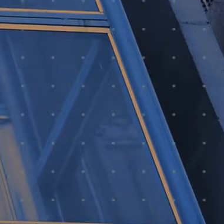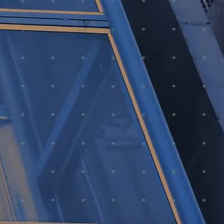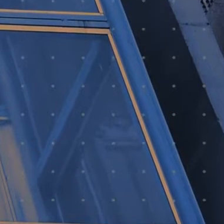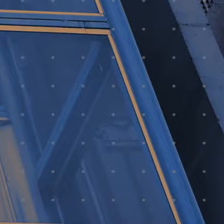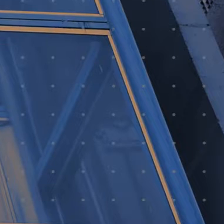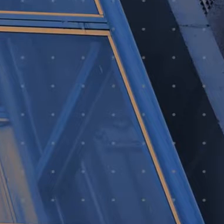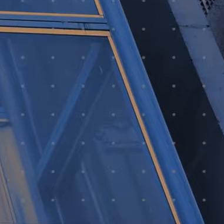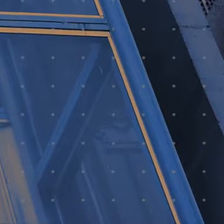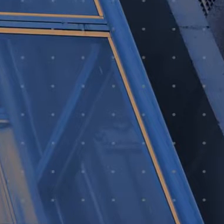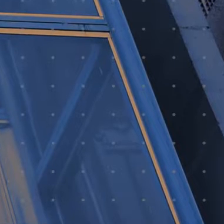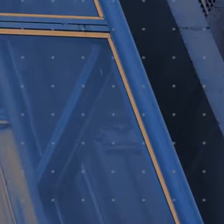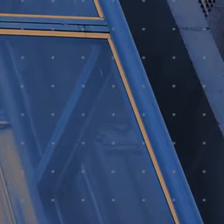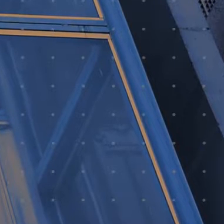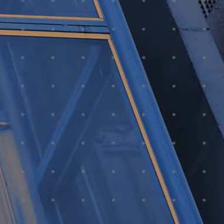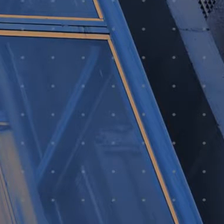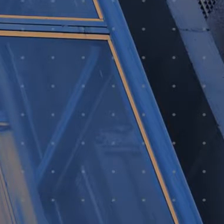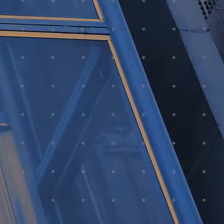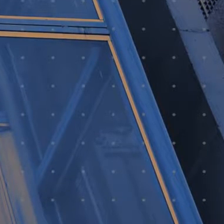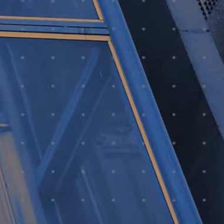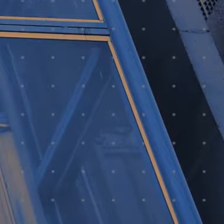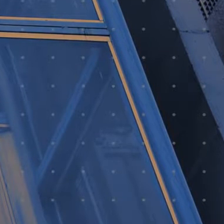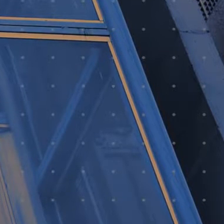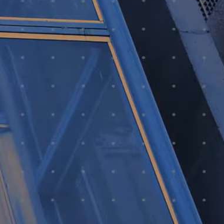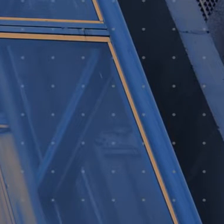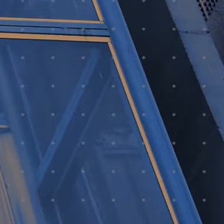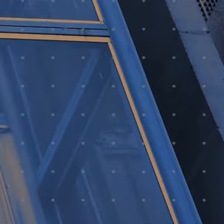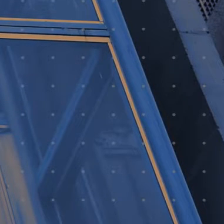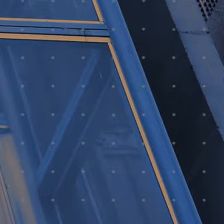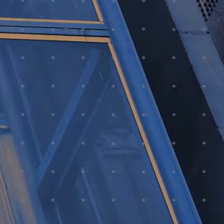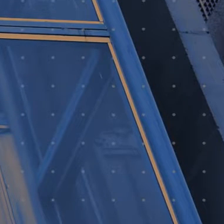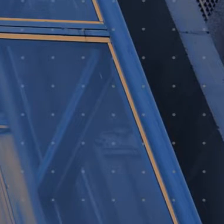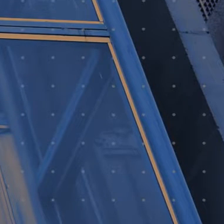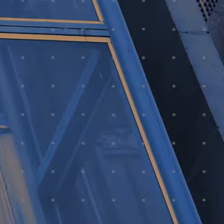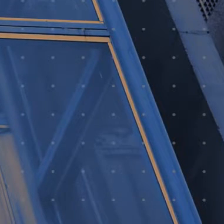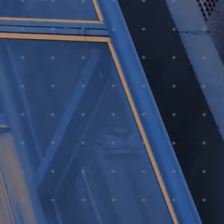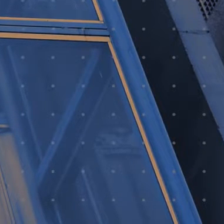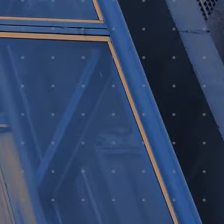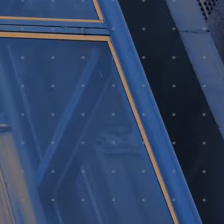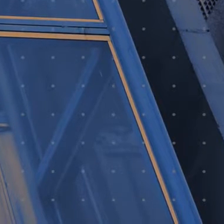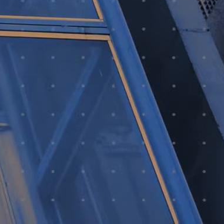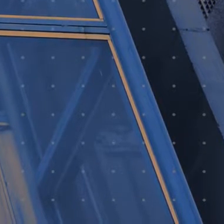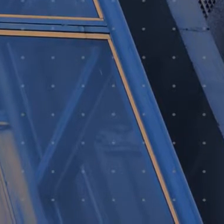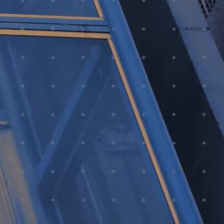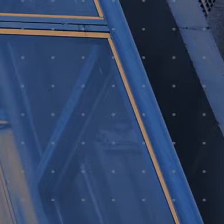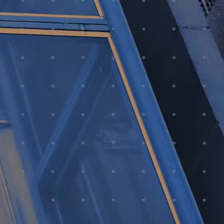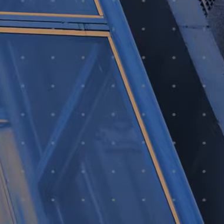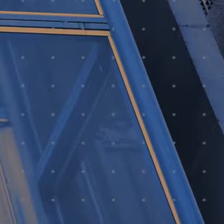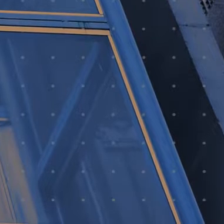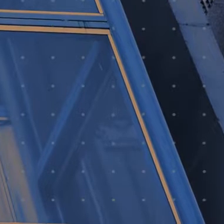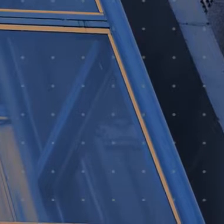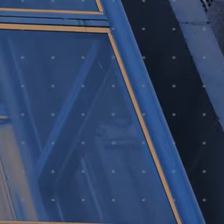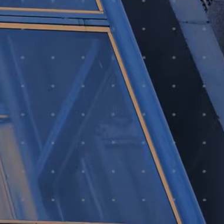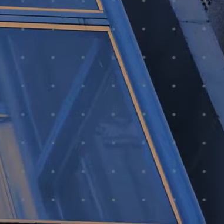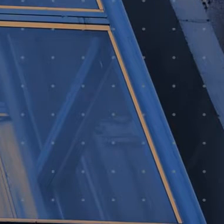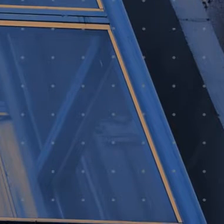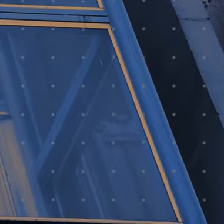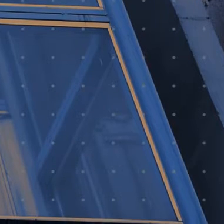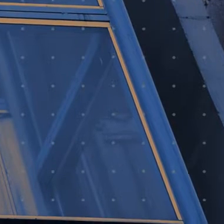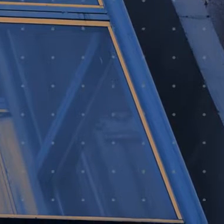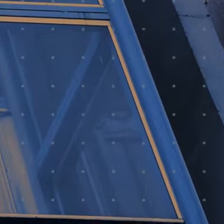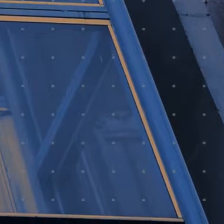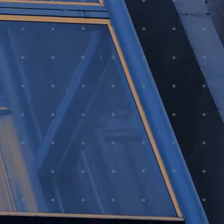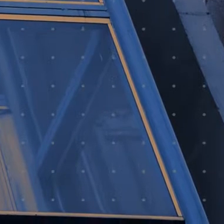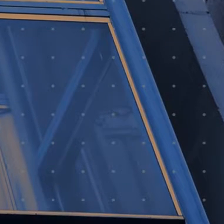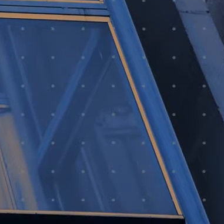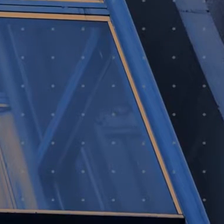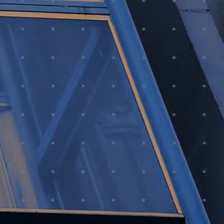desossador, ajudante em construção civil, ajudante de açougueiro, armador, assistente de restaurante, assistente